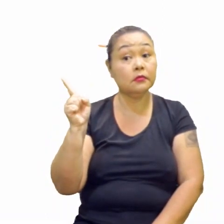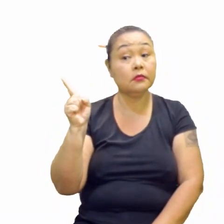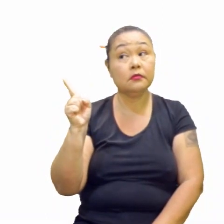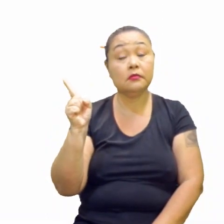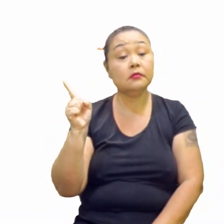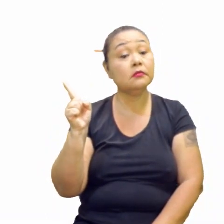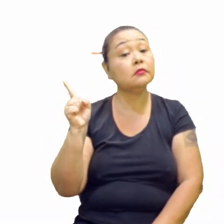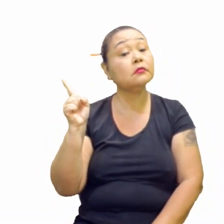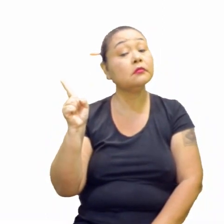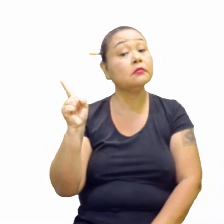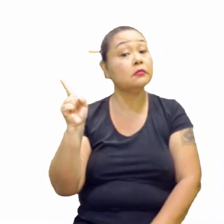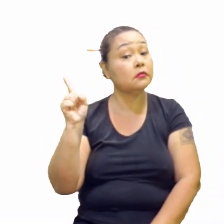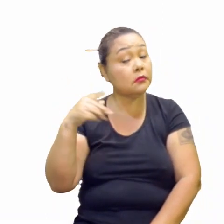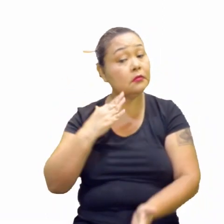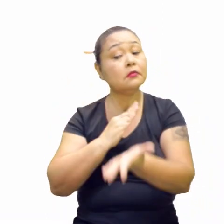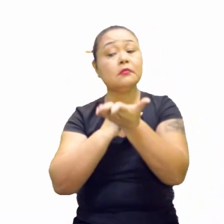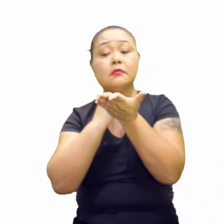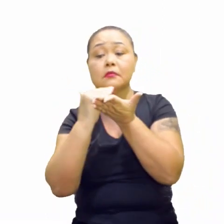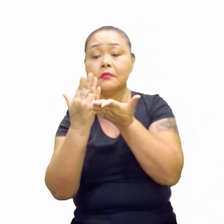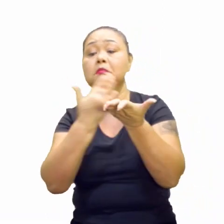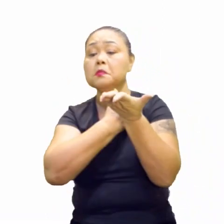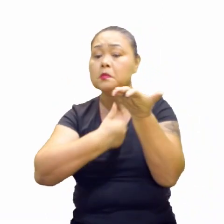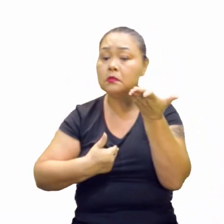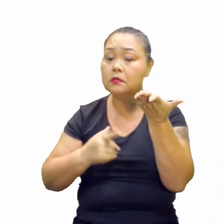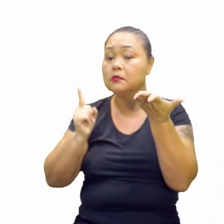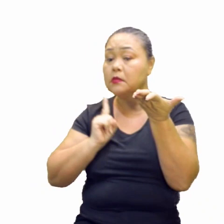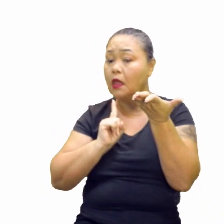Aí começa a ver a intervenção do Estado.